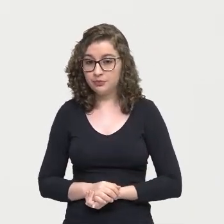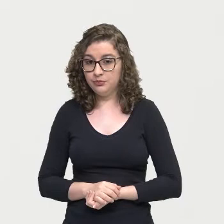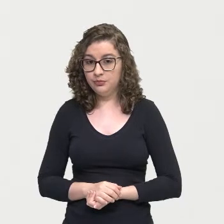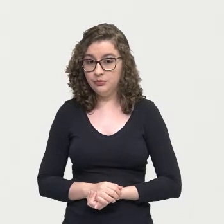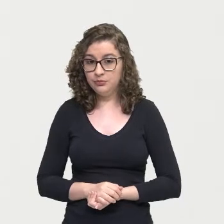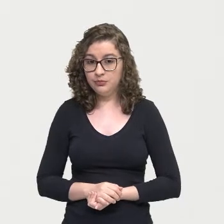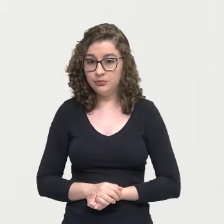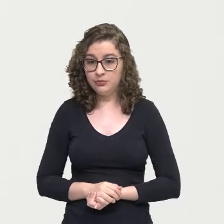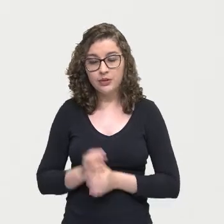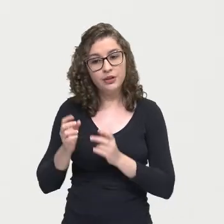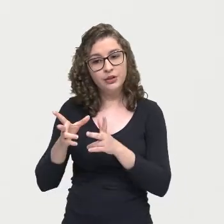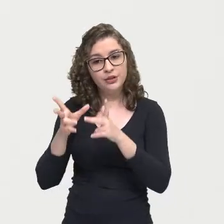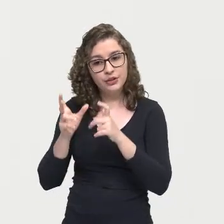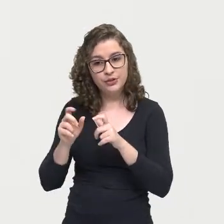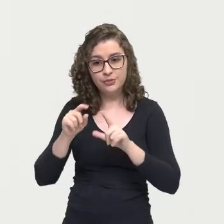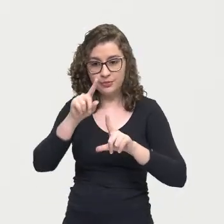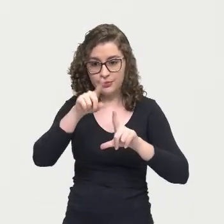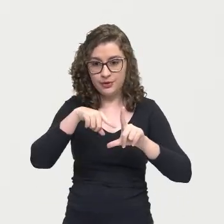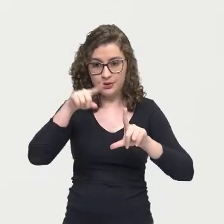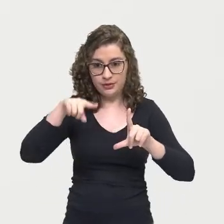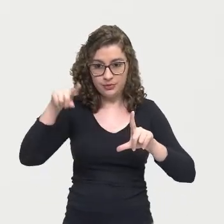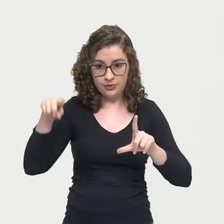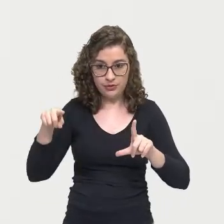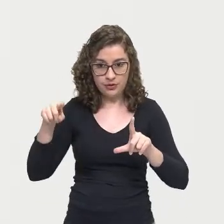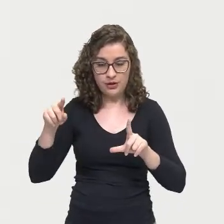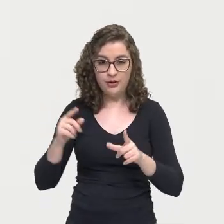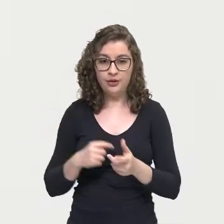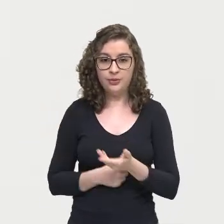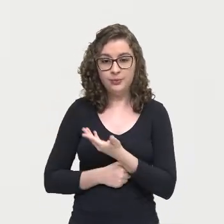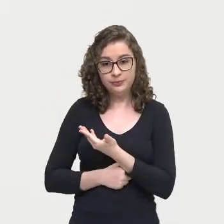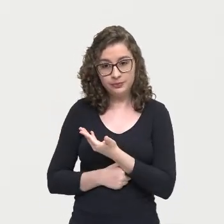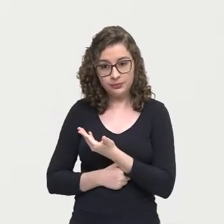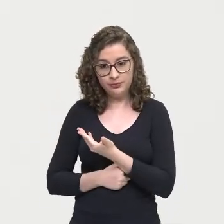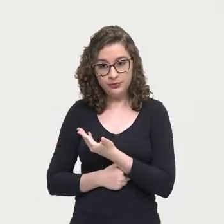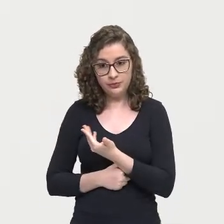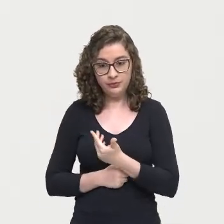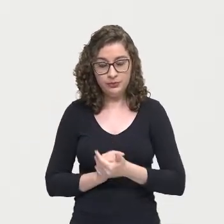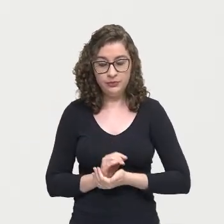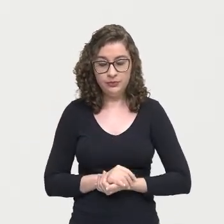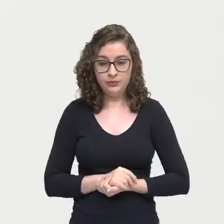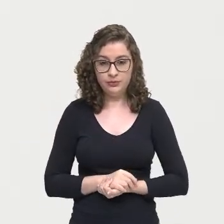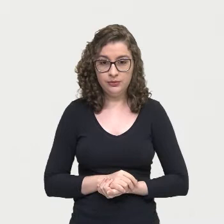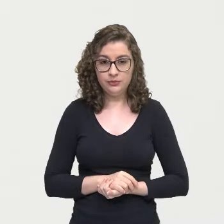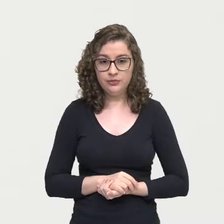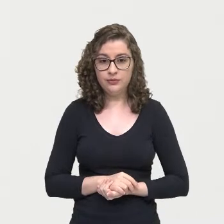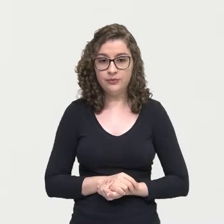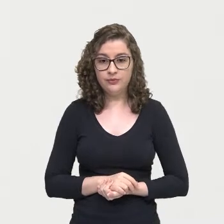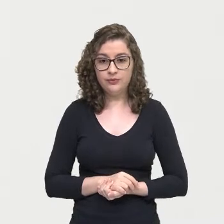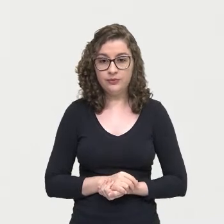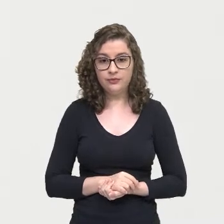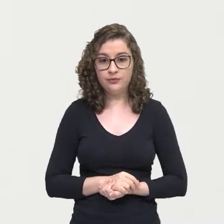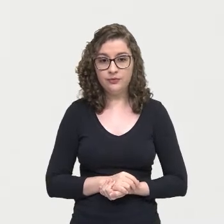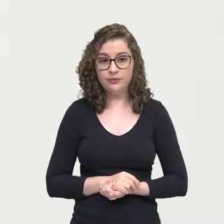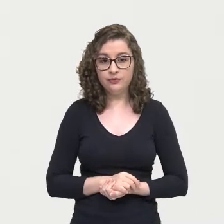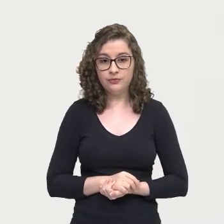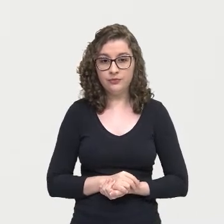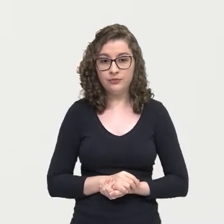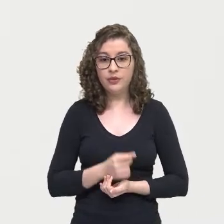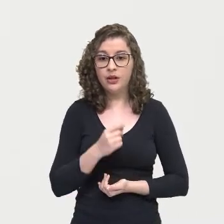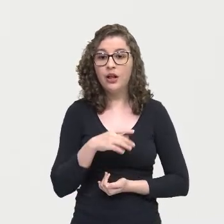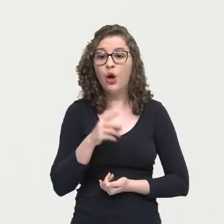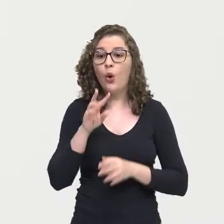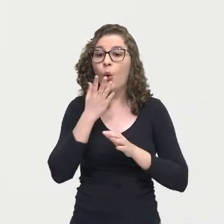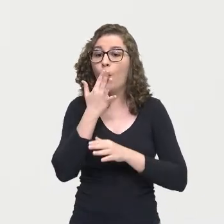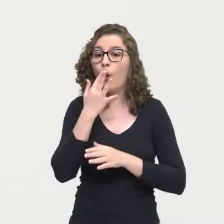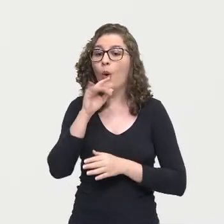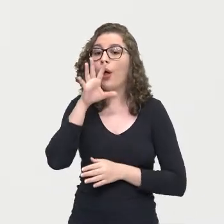consigo visualizar muito bem esse novo caminho aqui nesse esquema que eu trouxe para vocês, tá? O que está em